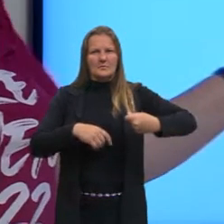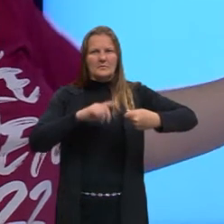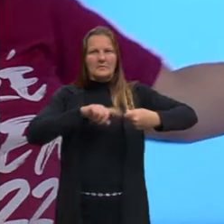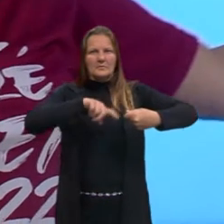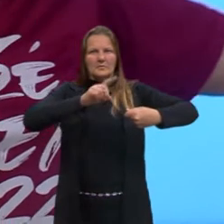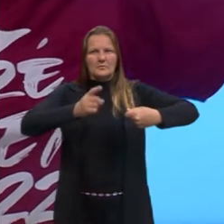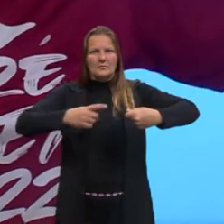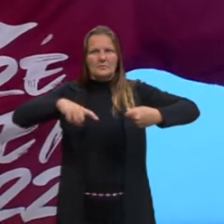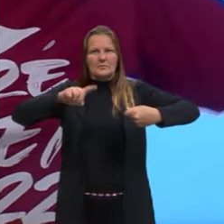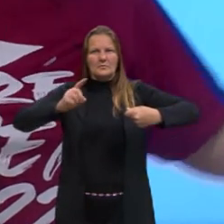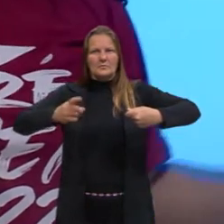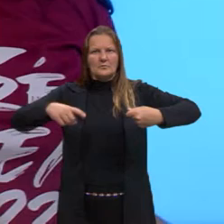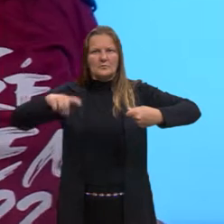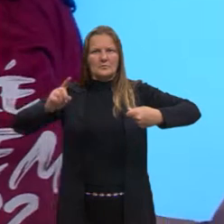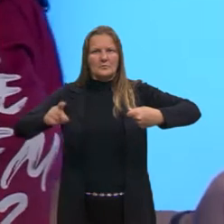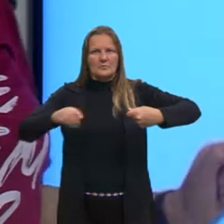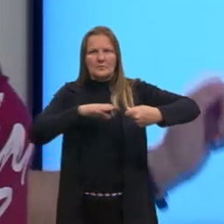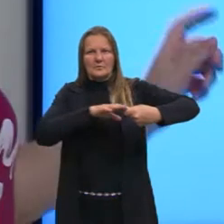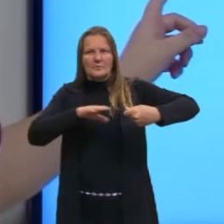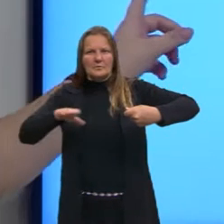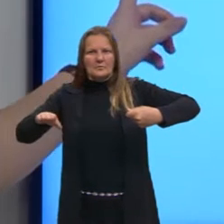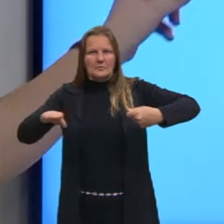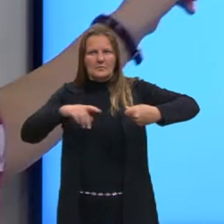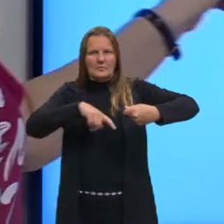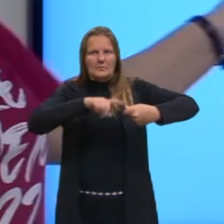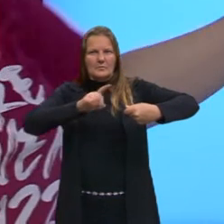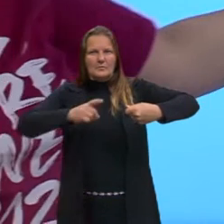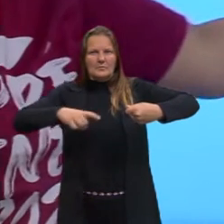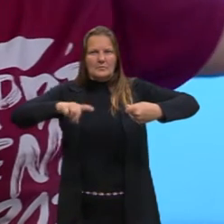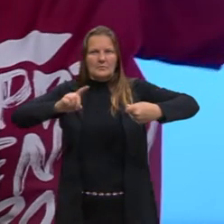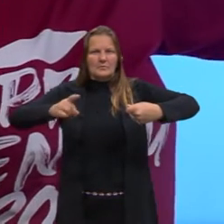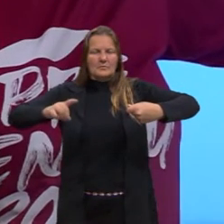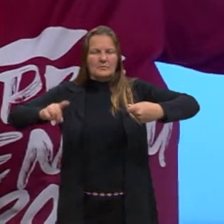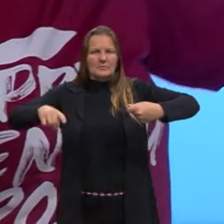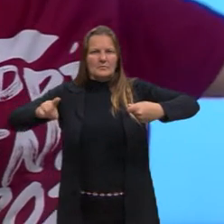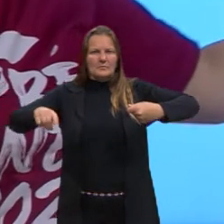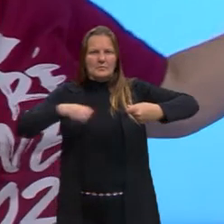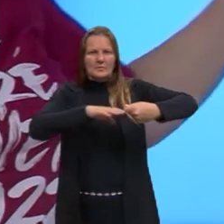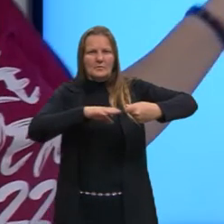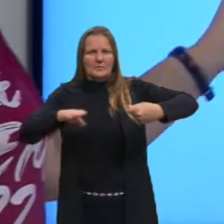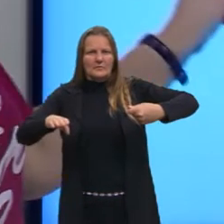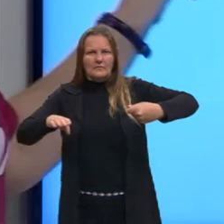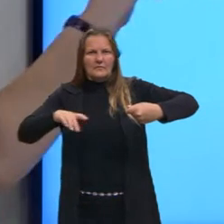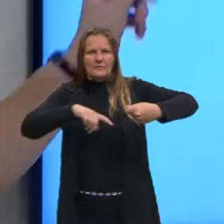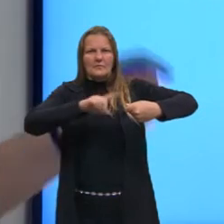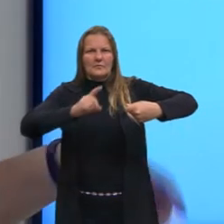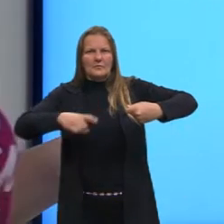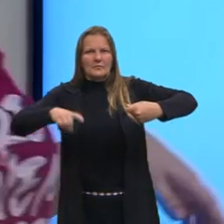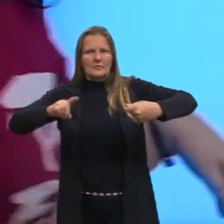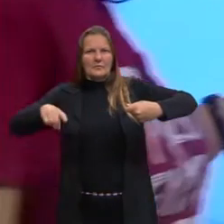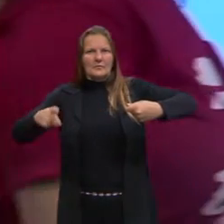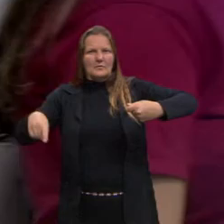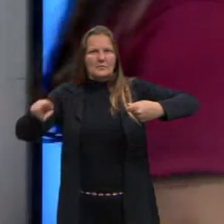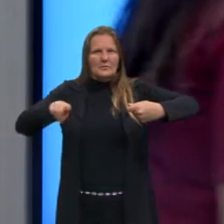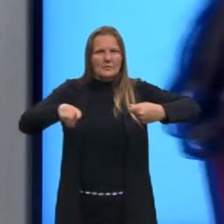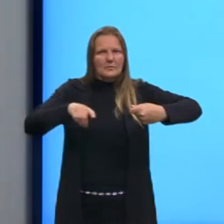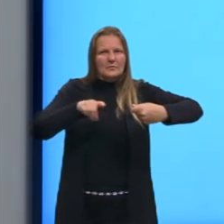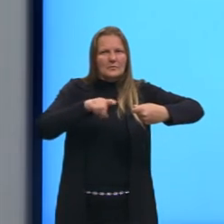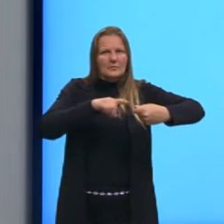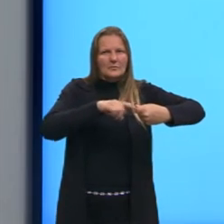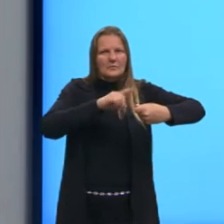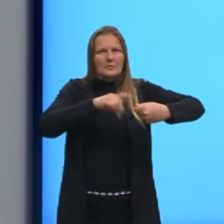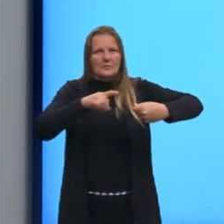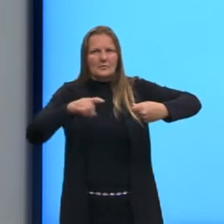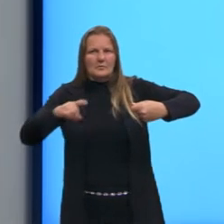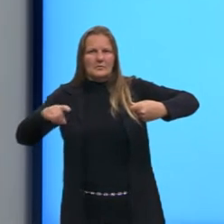vai se propagar na horizontal. Então, ela vai e volta, certo? Então, essa é a